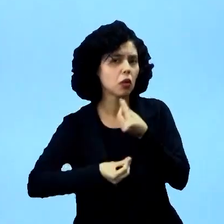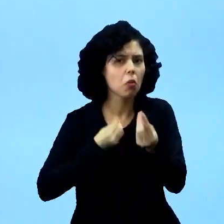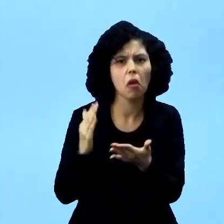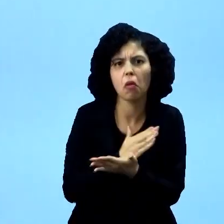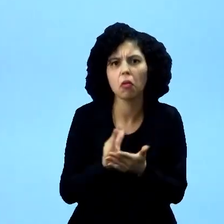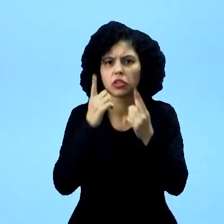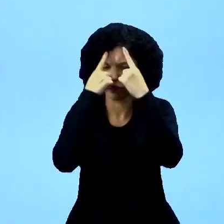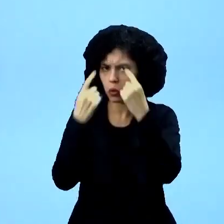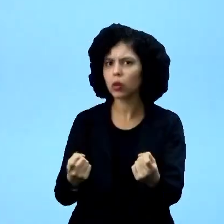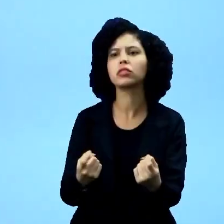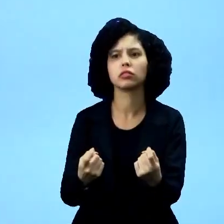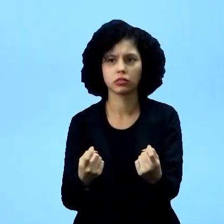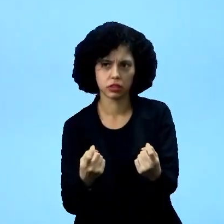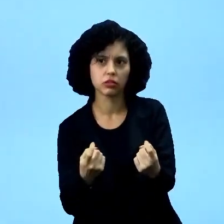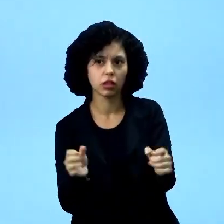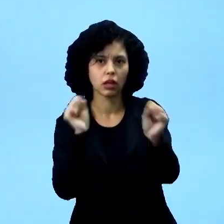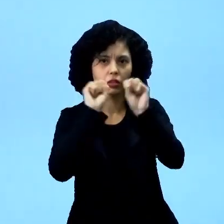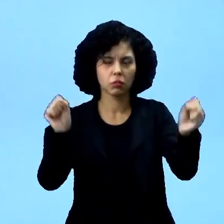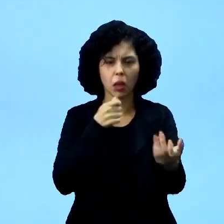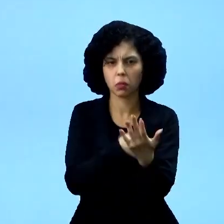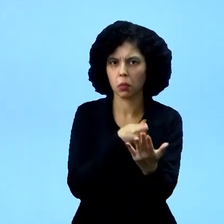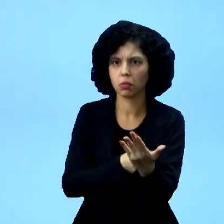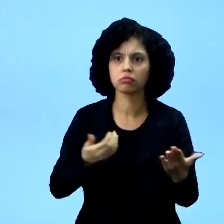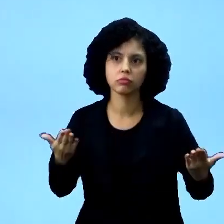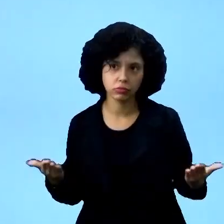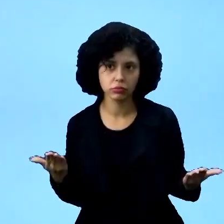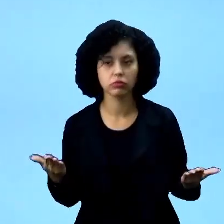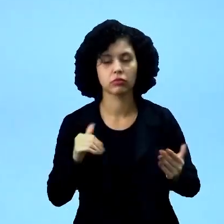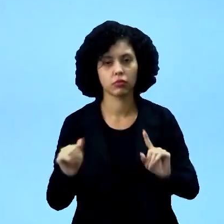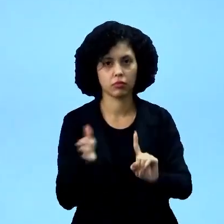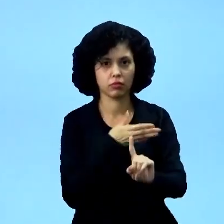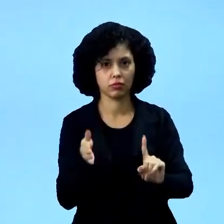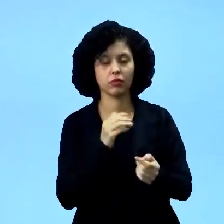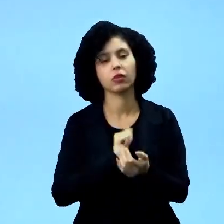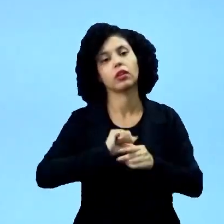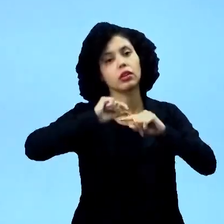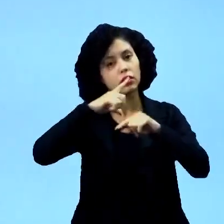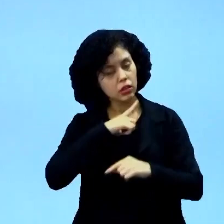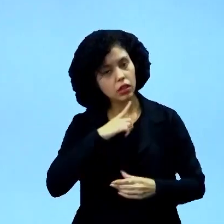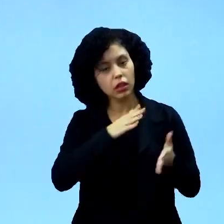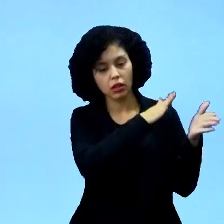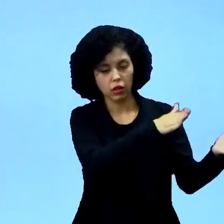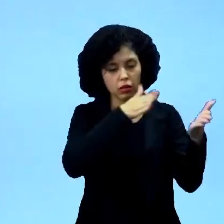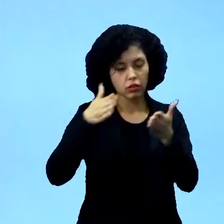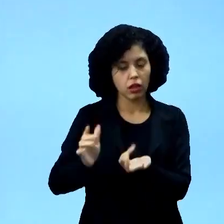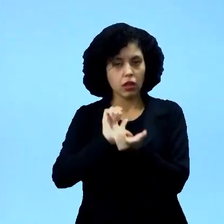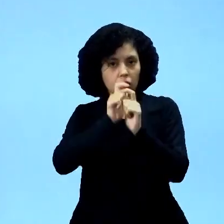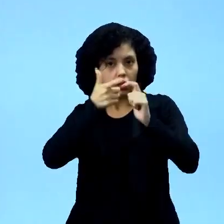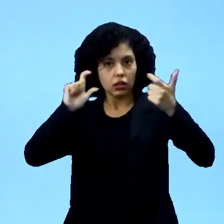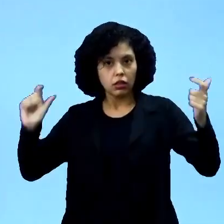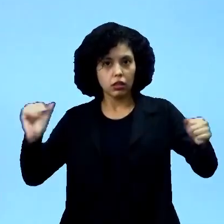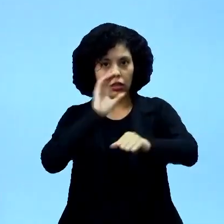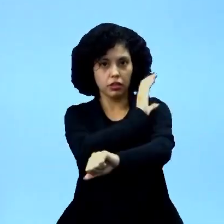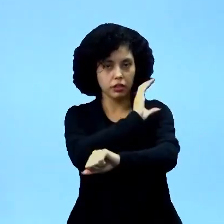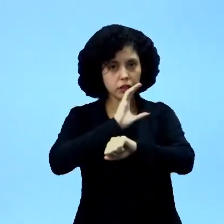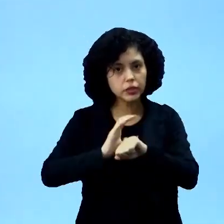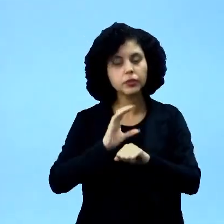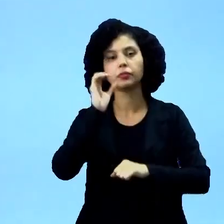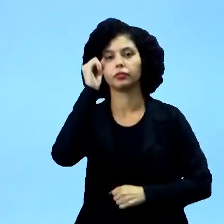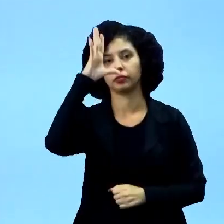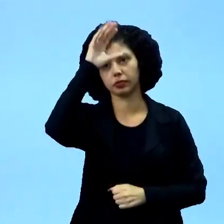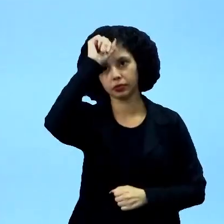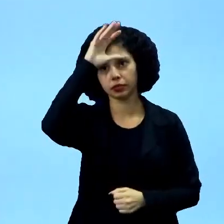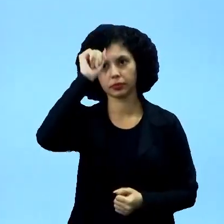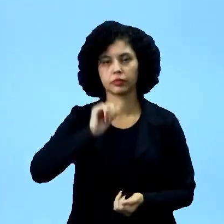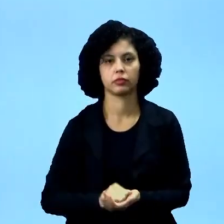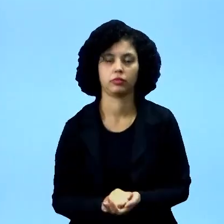algo violento, ou como algo muito sistematizado de golpes. Existe uma vastidão que é a cultura, que é um conhecimento,